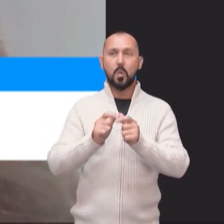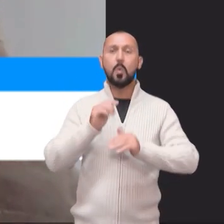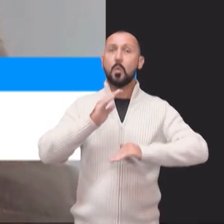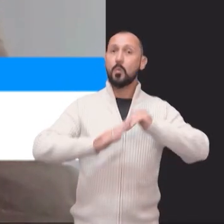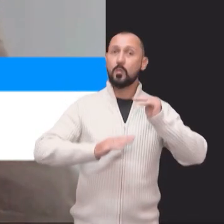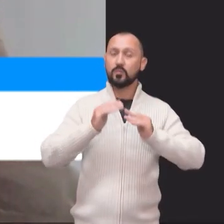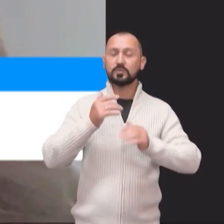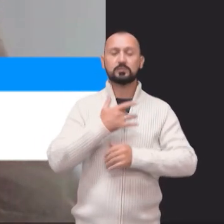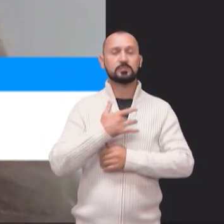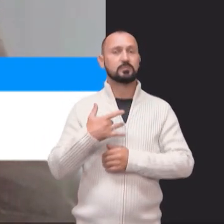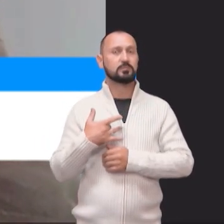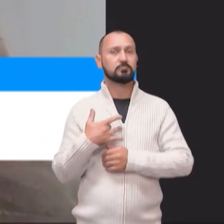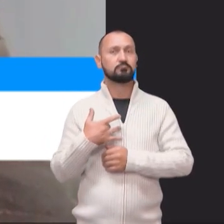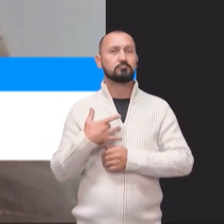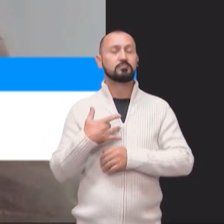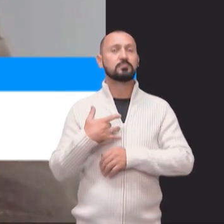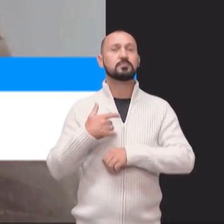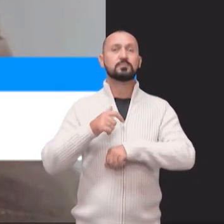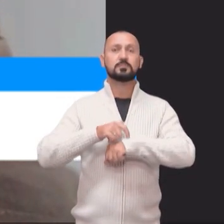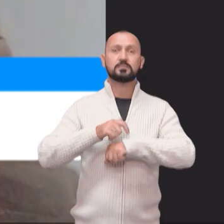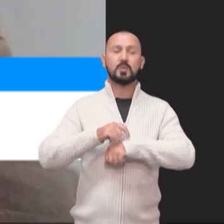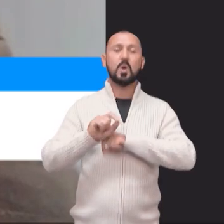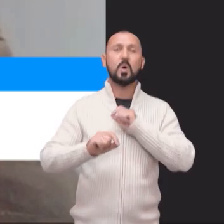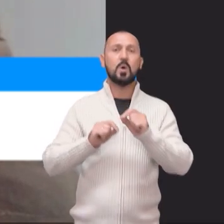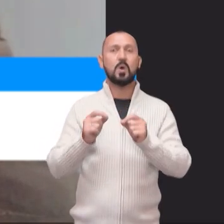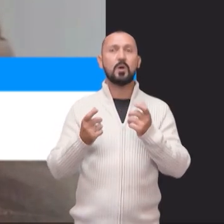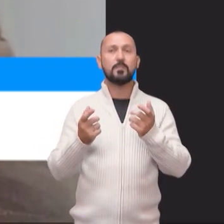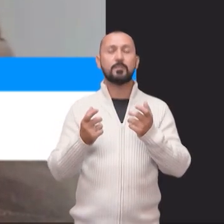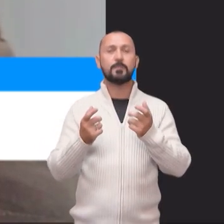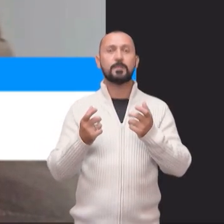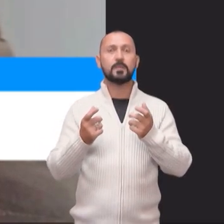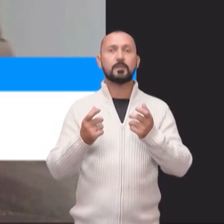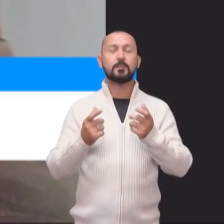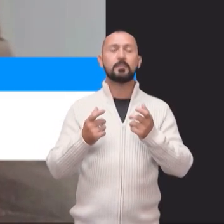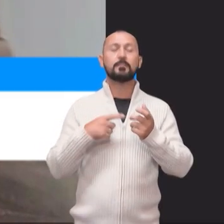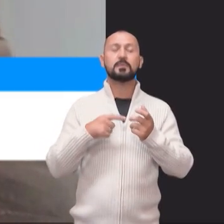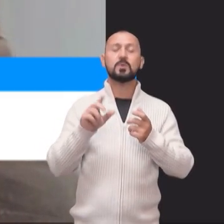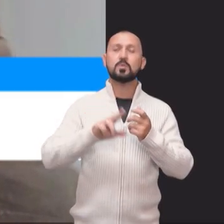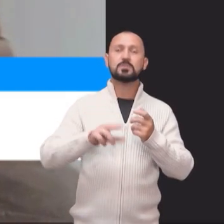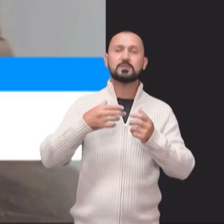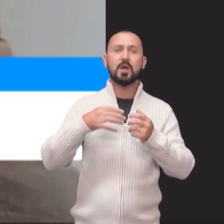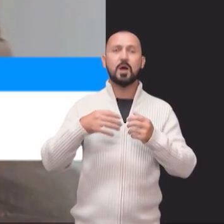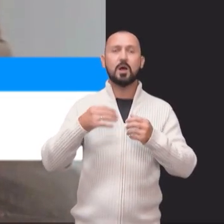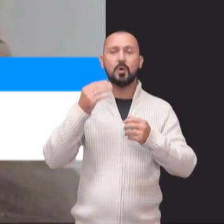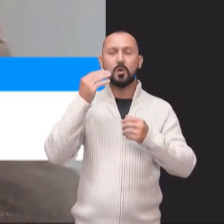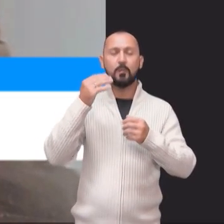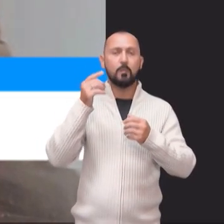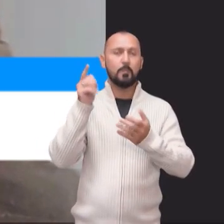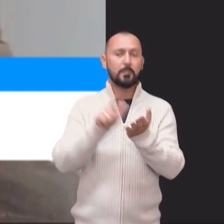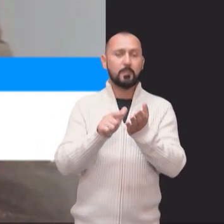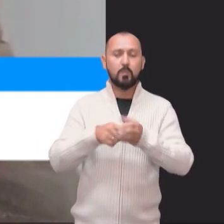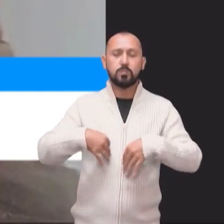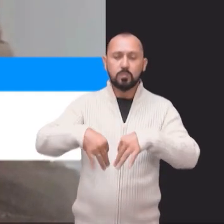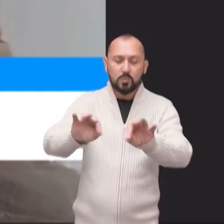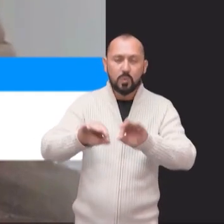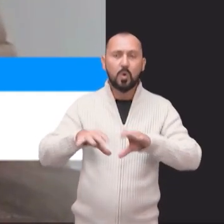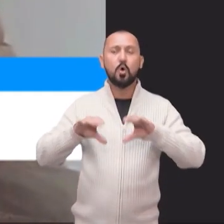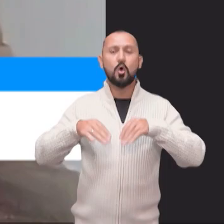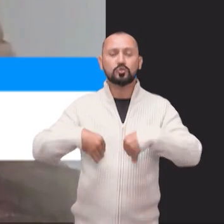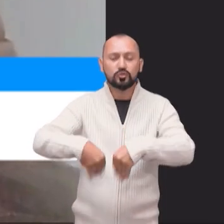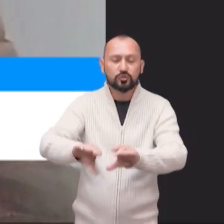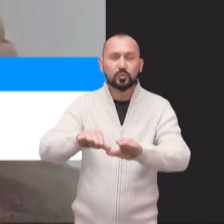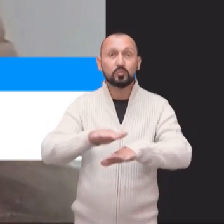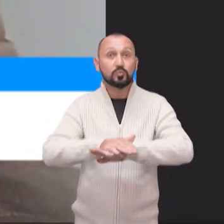locais, esses profissionais da saúde, na hora do descanso, eles têm que usar papelões, eles têm que usar colchões